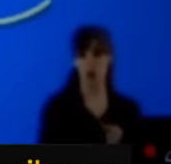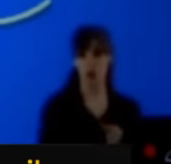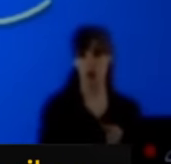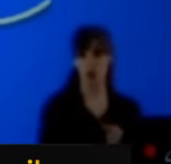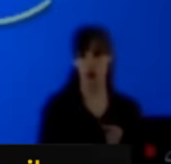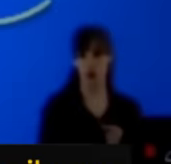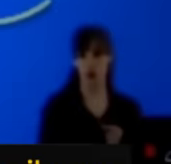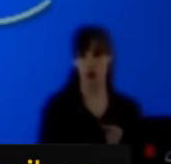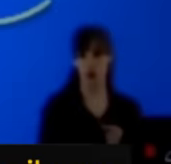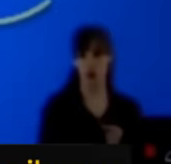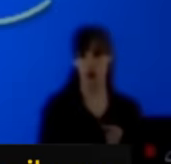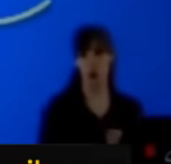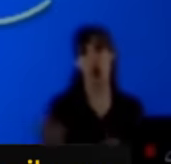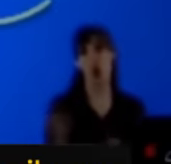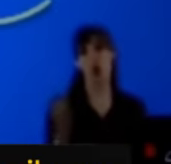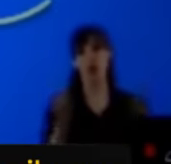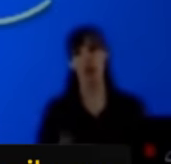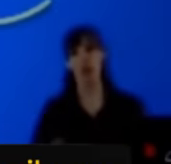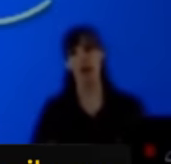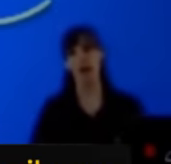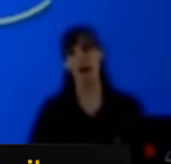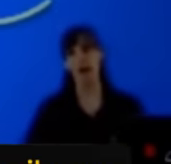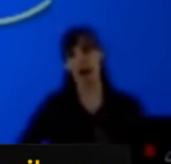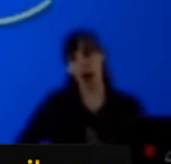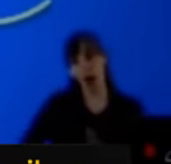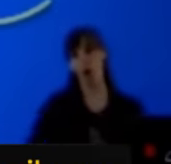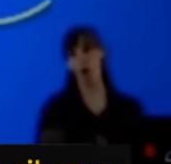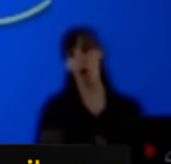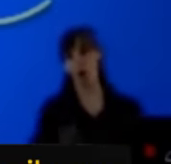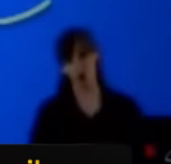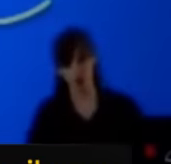Até a agenda de aborto.